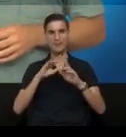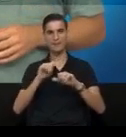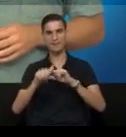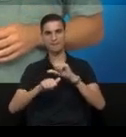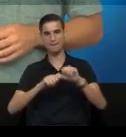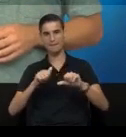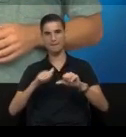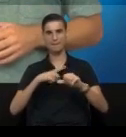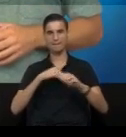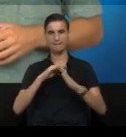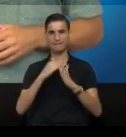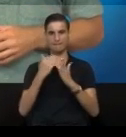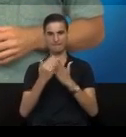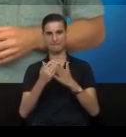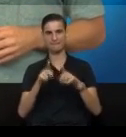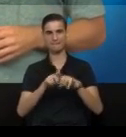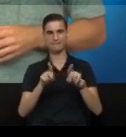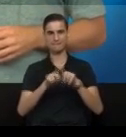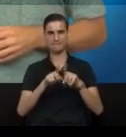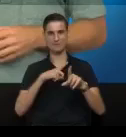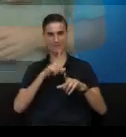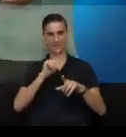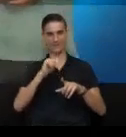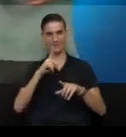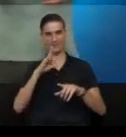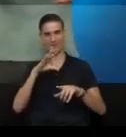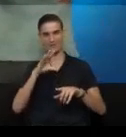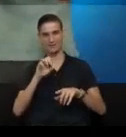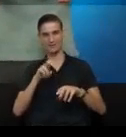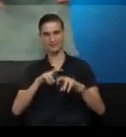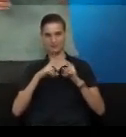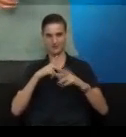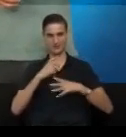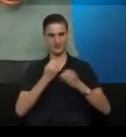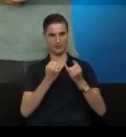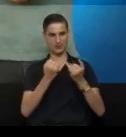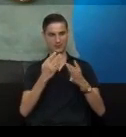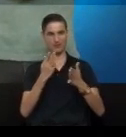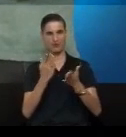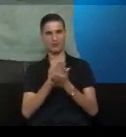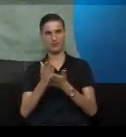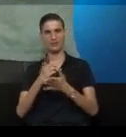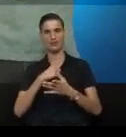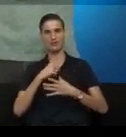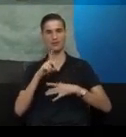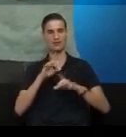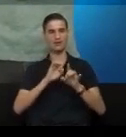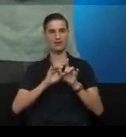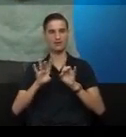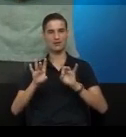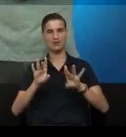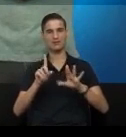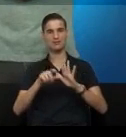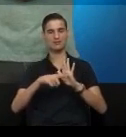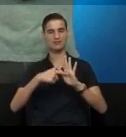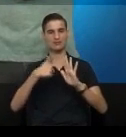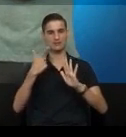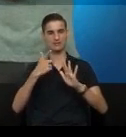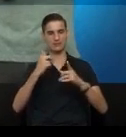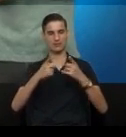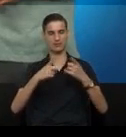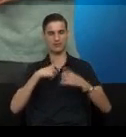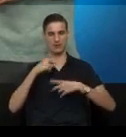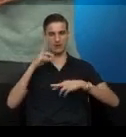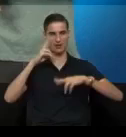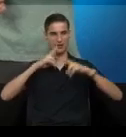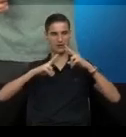bem para a equação do calor e para a equação de Laplace. A equação de Laplace contém derivadas parciais de segunda ordem da